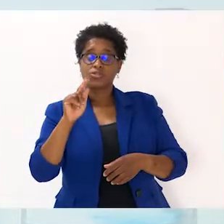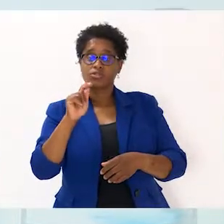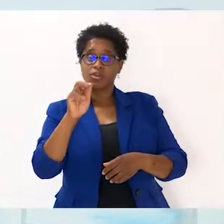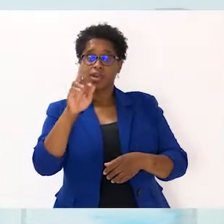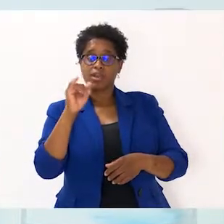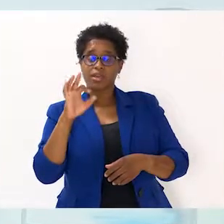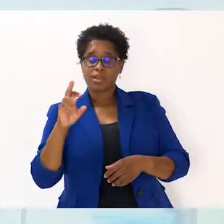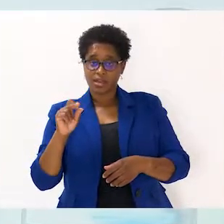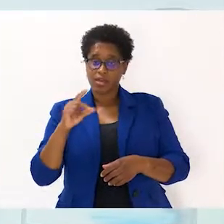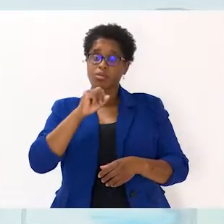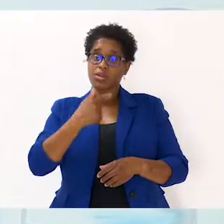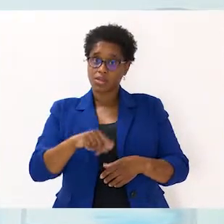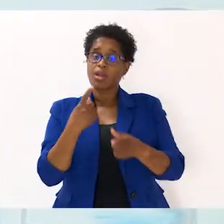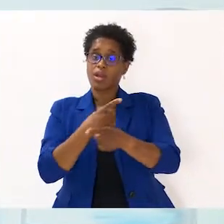causas